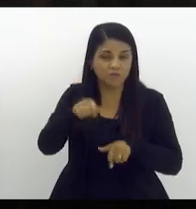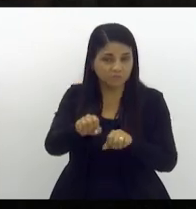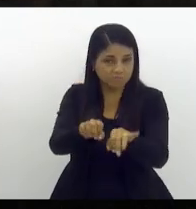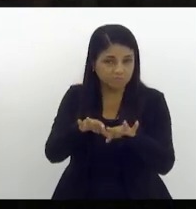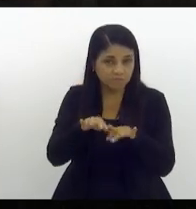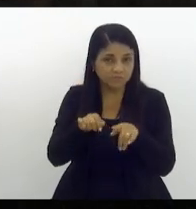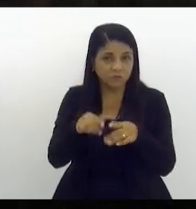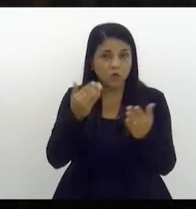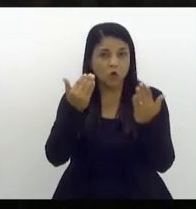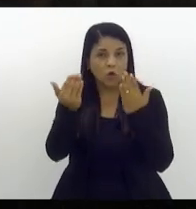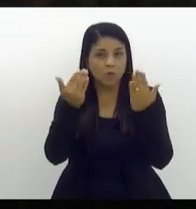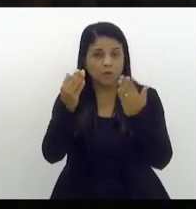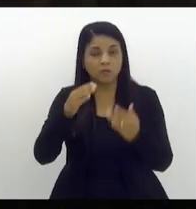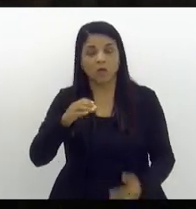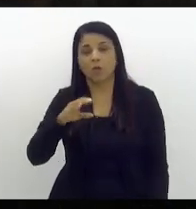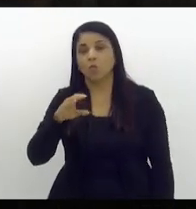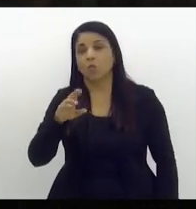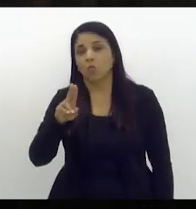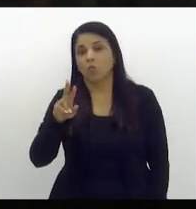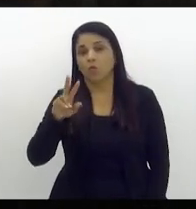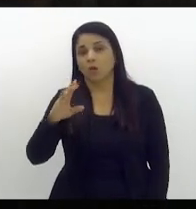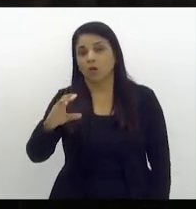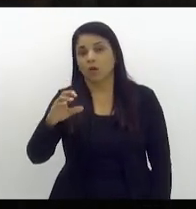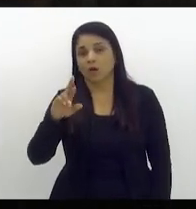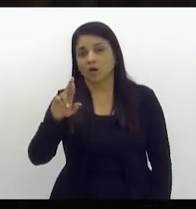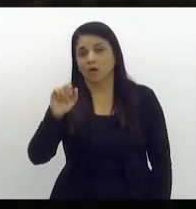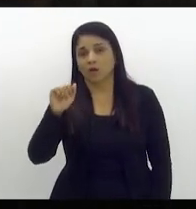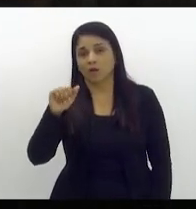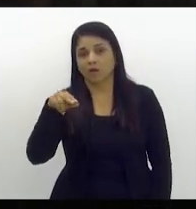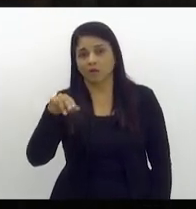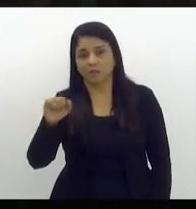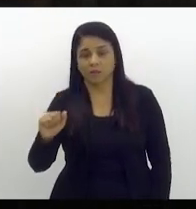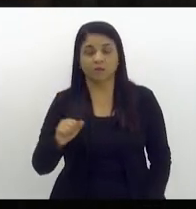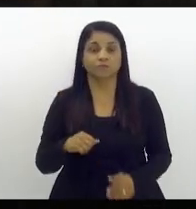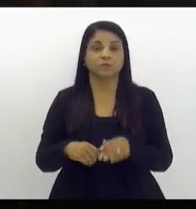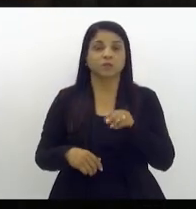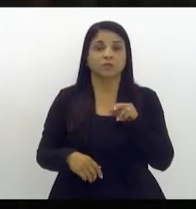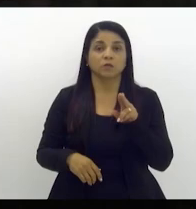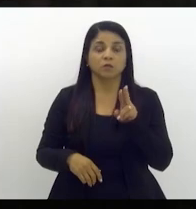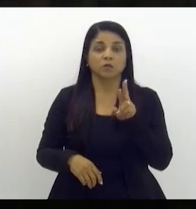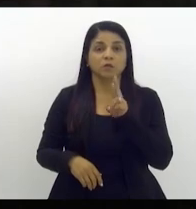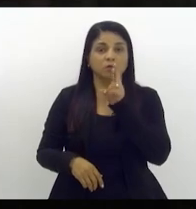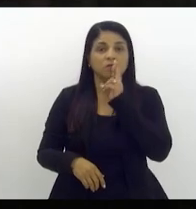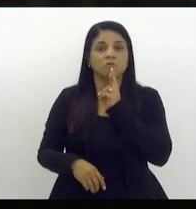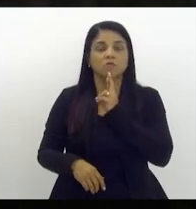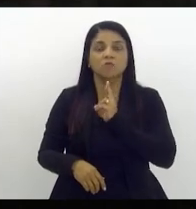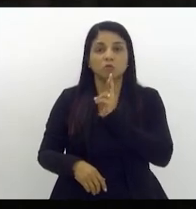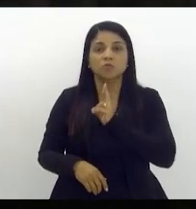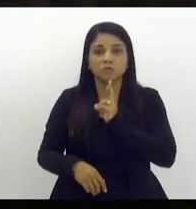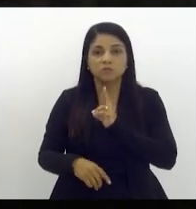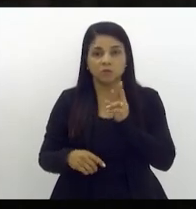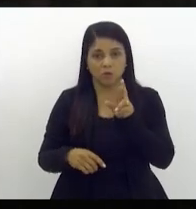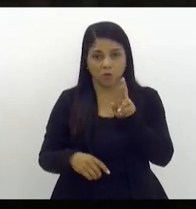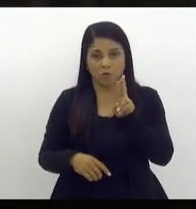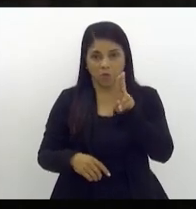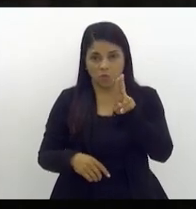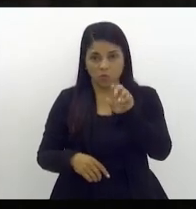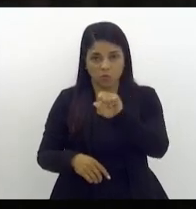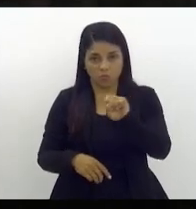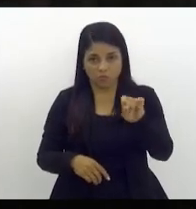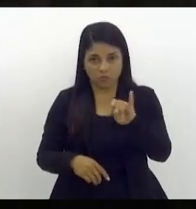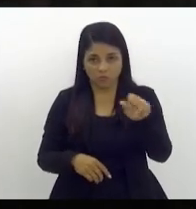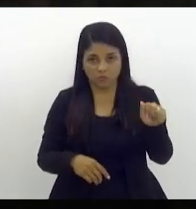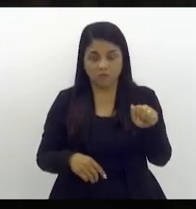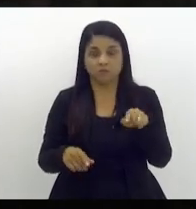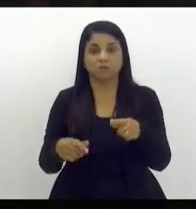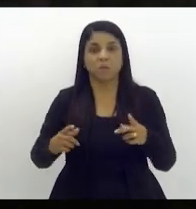a guerra entre a Ucrânia e a Rússia é a mesma coisa que acontece aqui, que os agentes de segurança pública guerreiam como